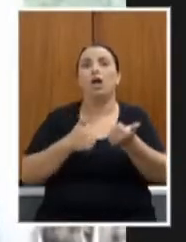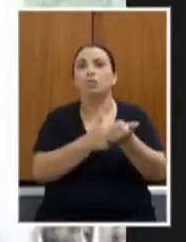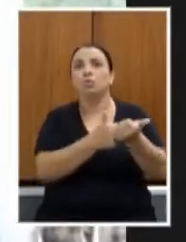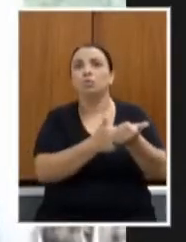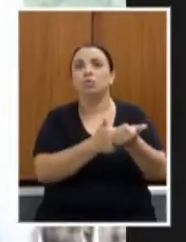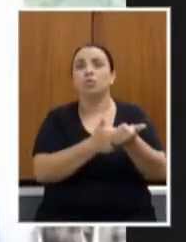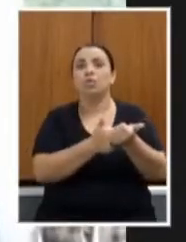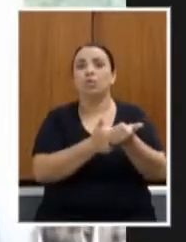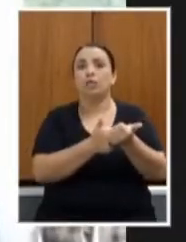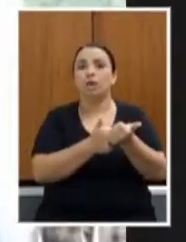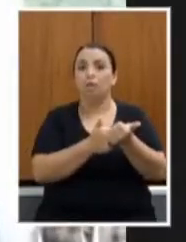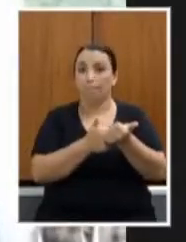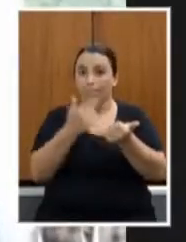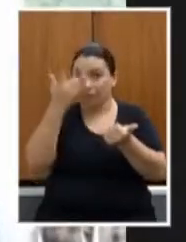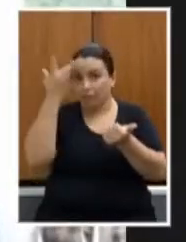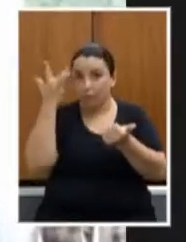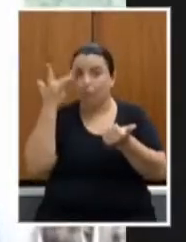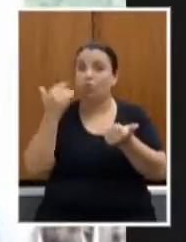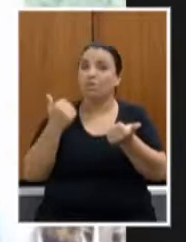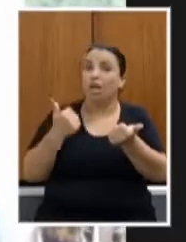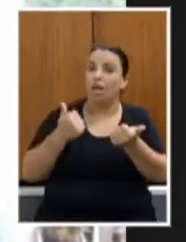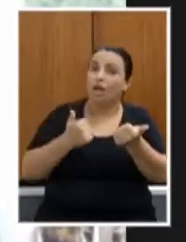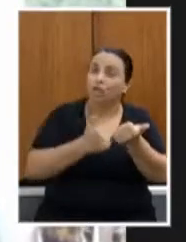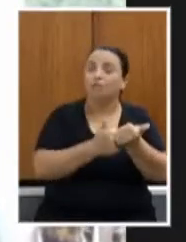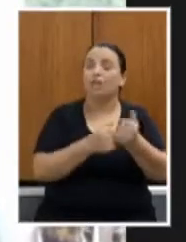quanto financeiros, ao Hospital